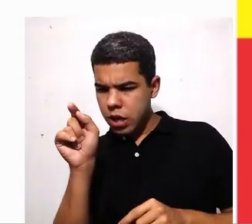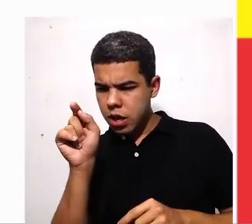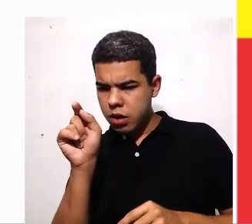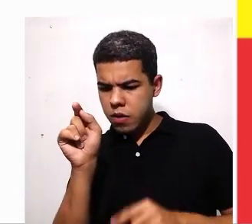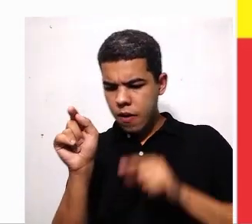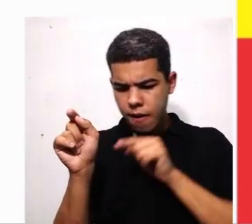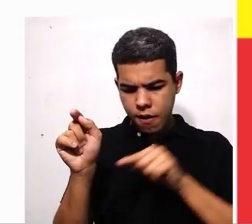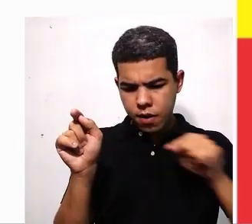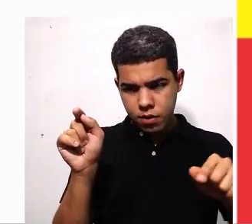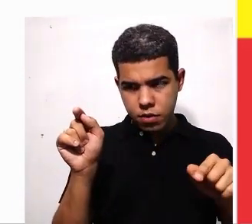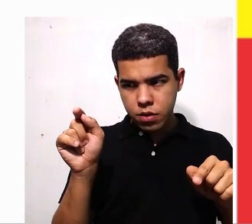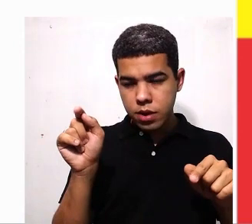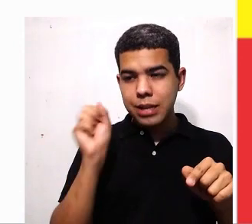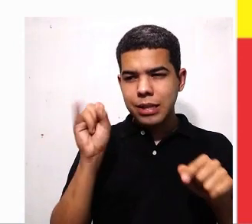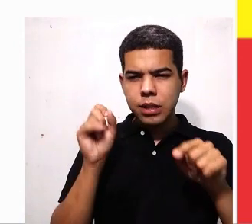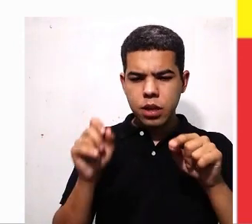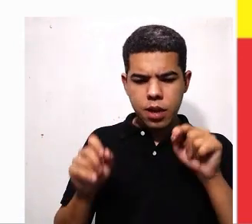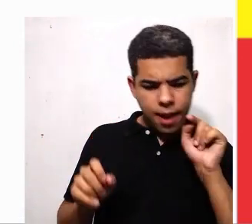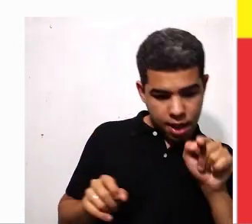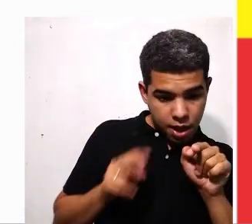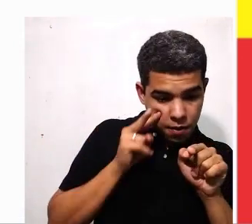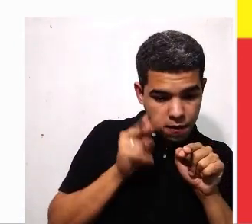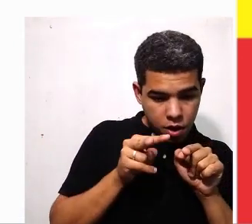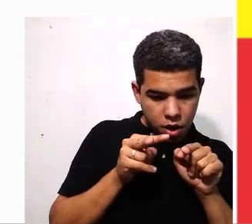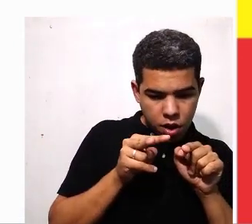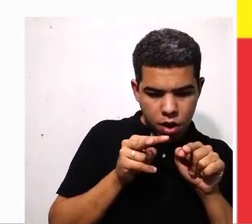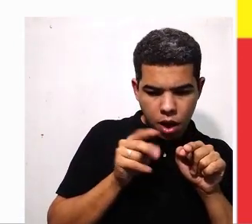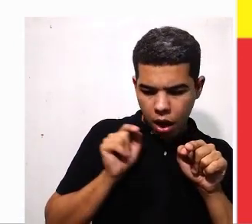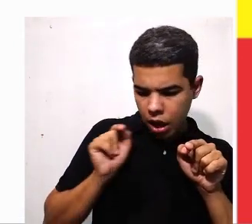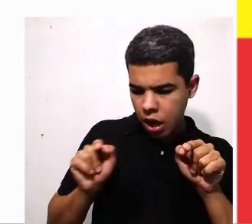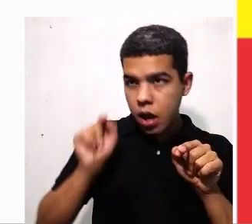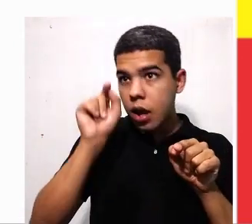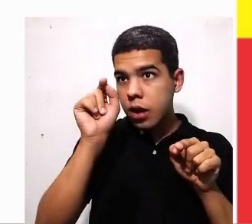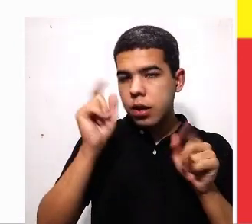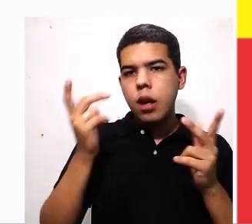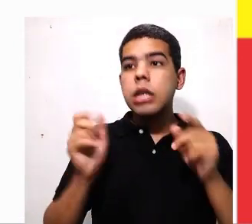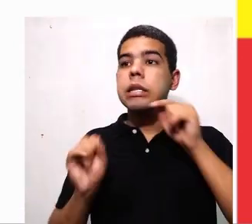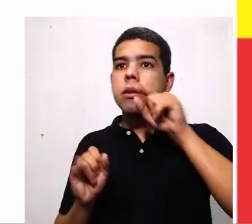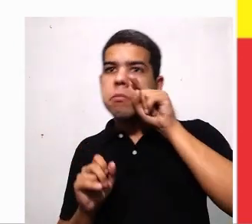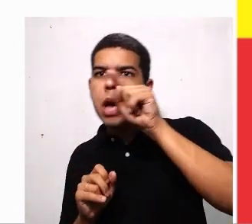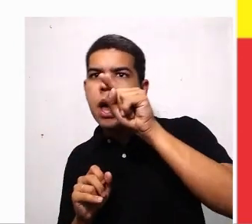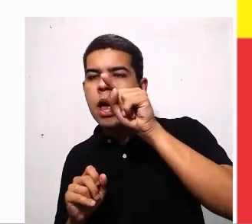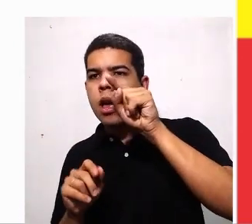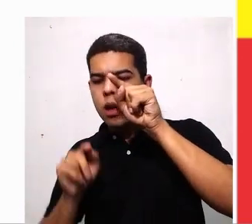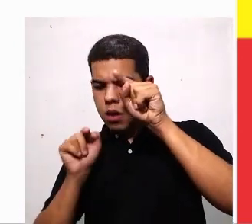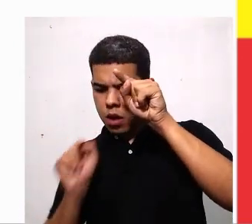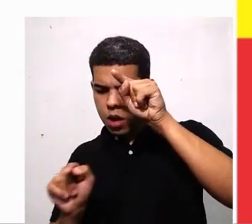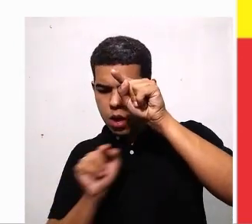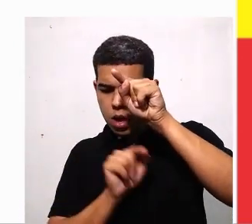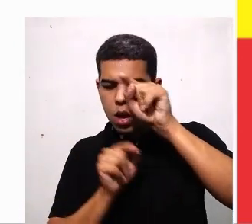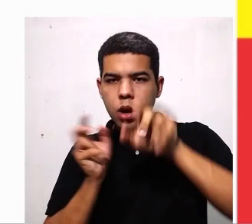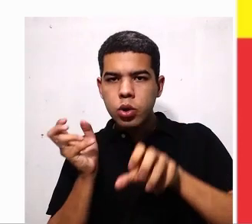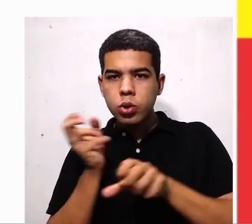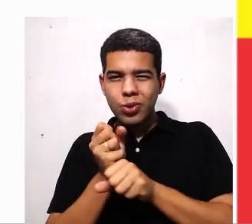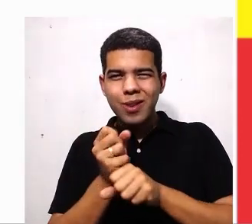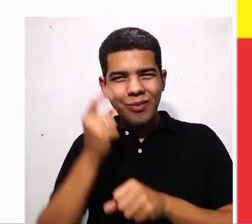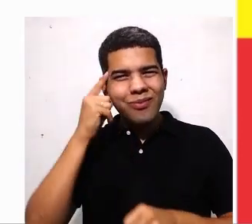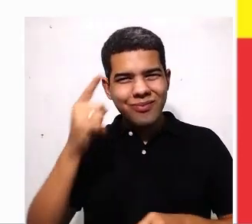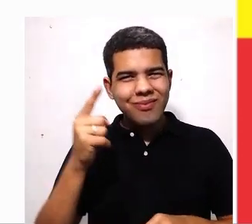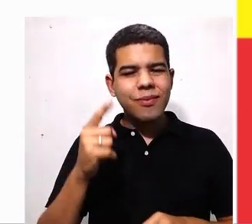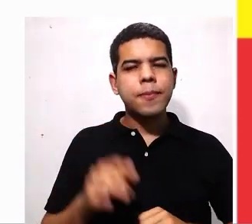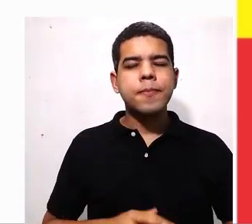ângulo, é esses dois aqui que eu somo. Se eu estou olhando de cima, é esse de baixo aqui que eu